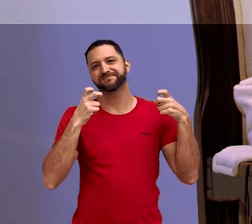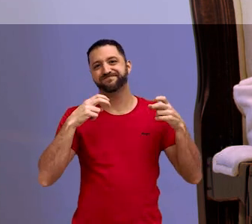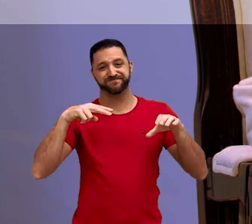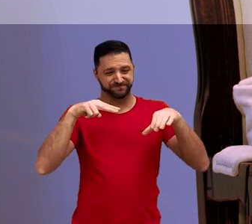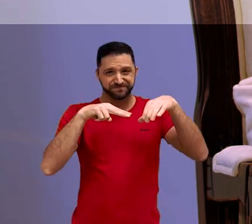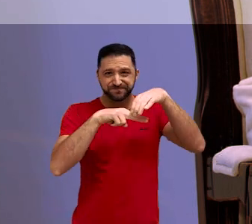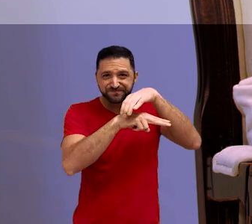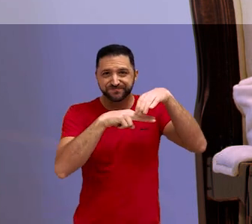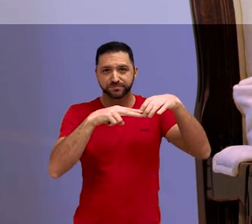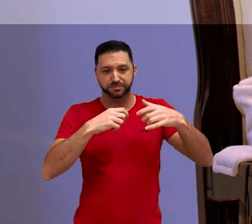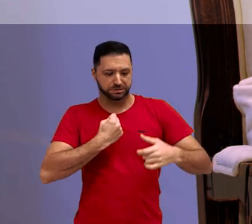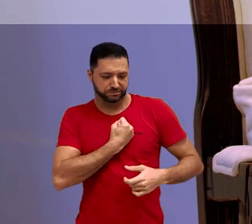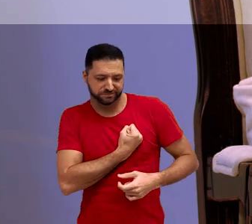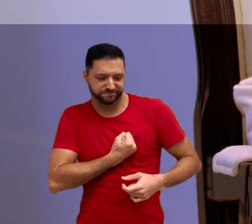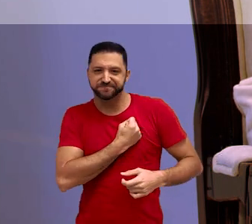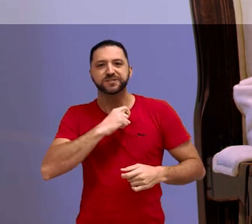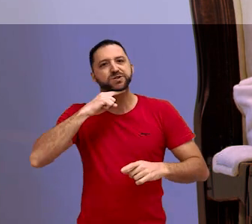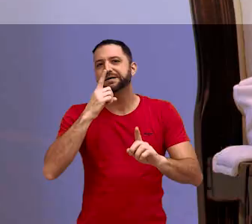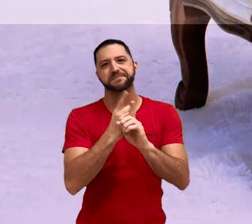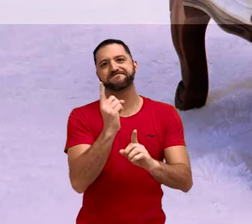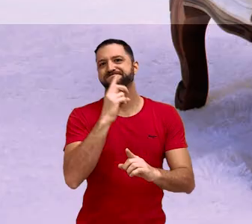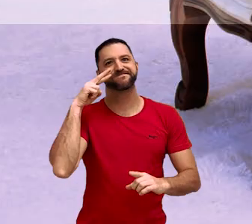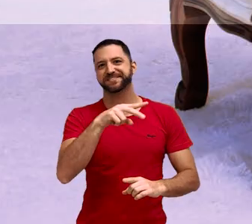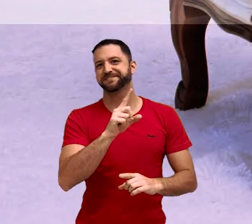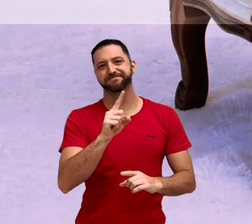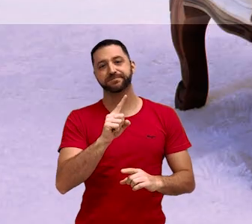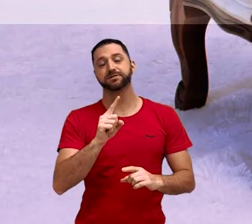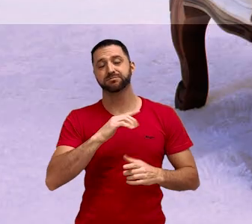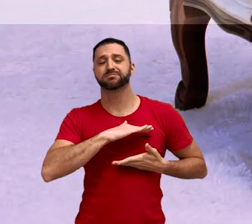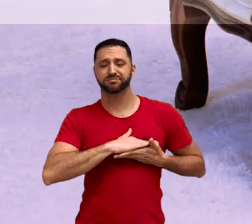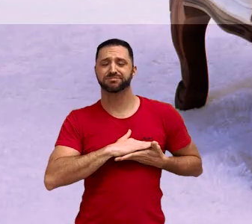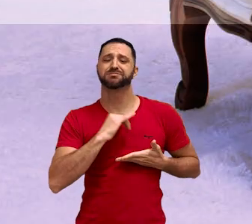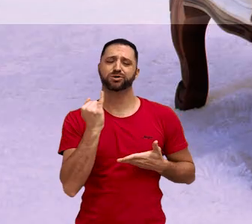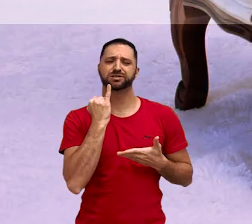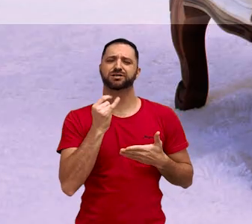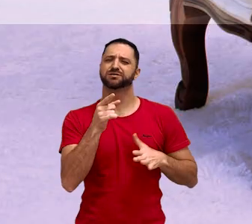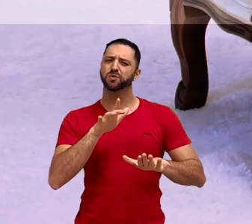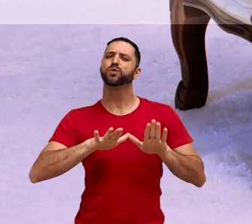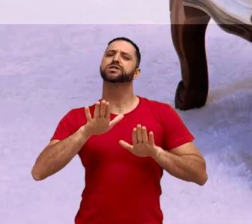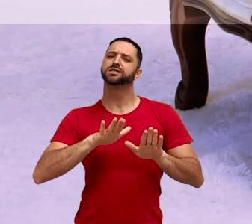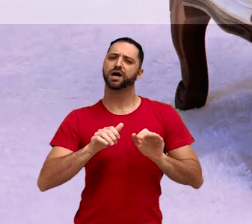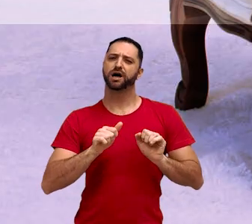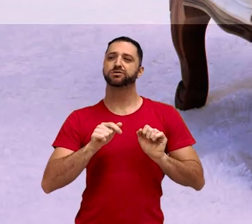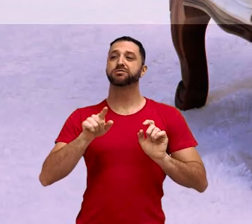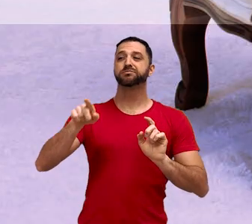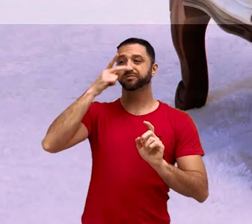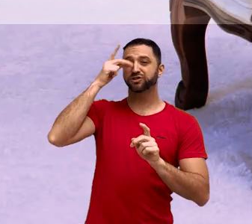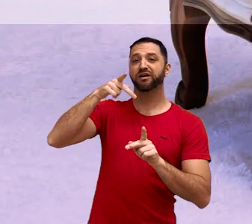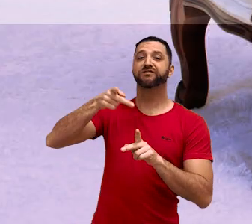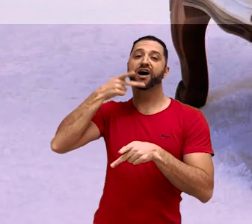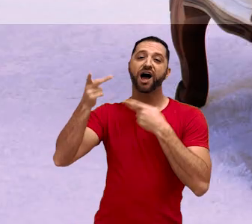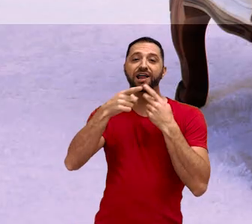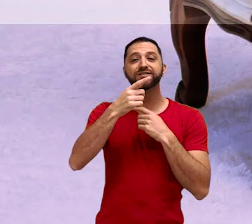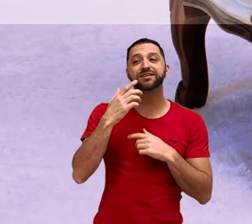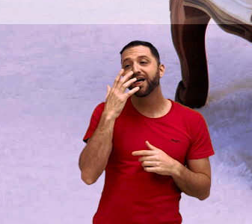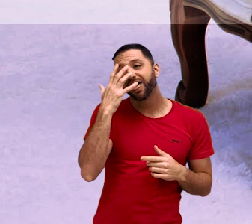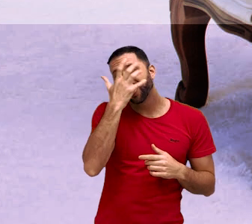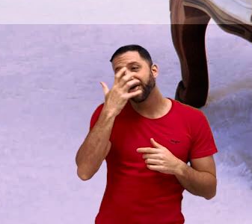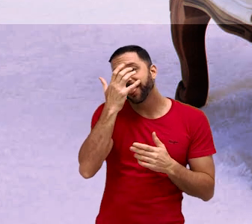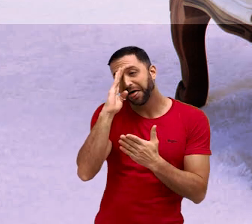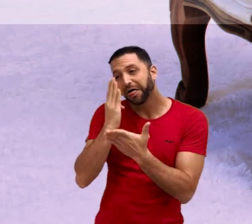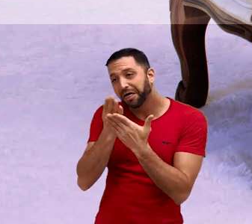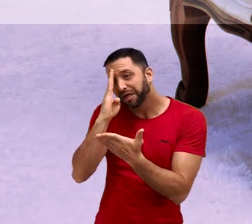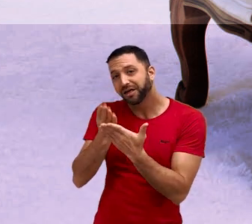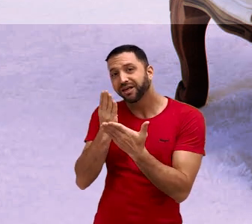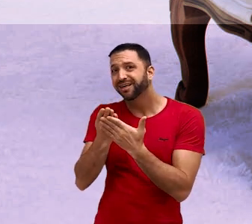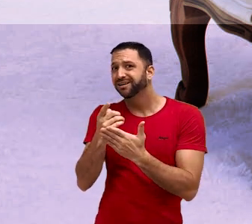que nem sempre vai aparecer no exame de ressonância. Então é só por isso. Então, toma muito cuidado, está bem? De você estar